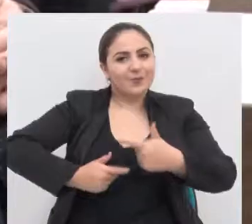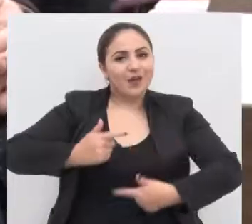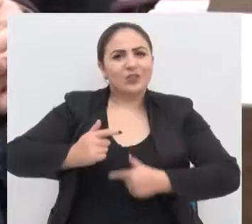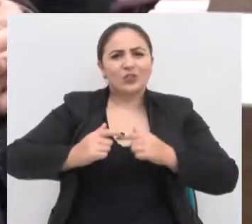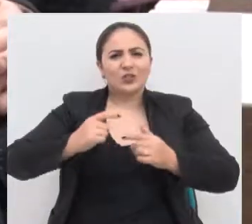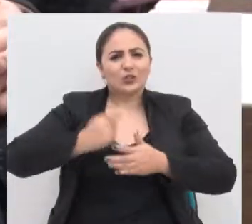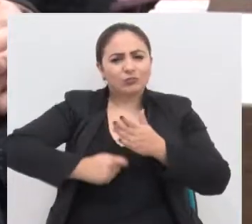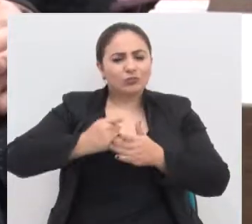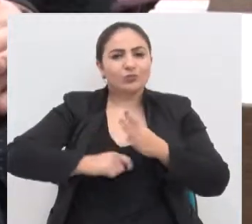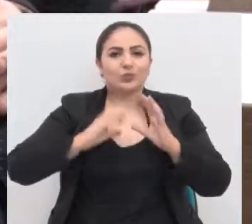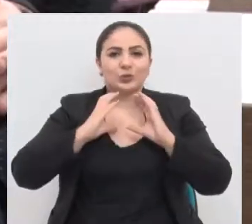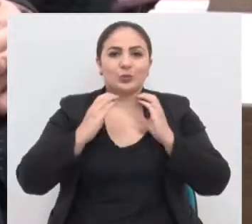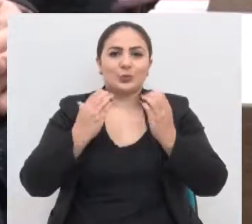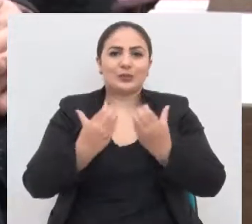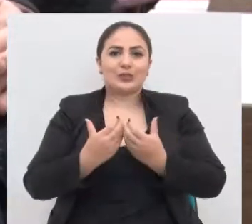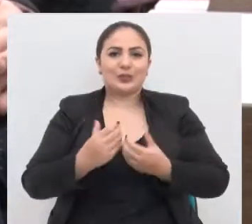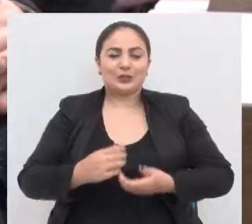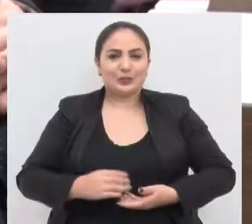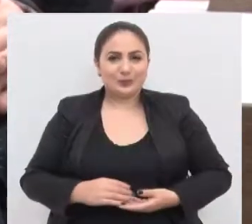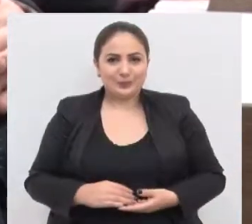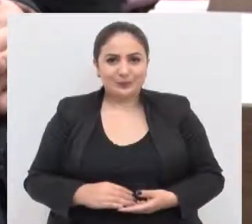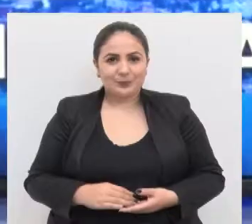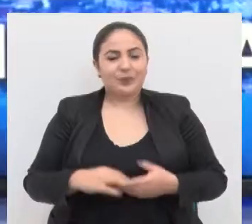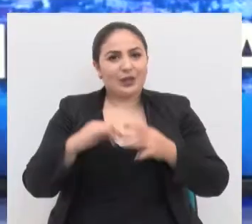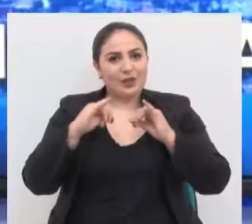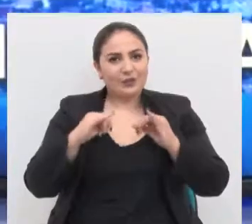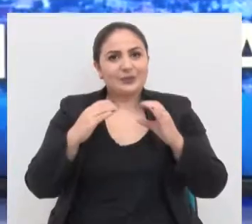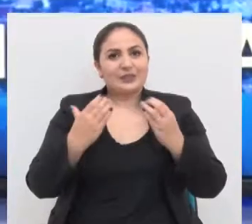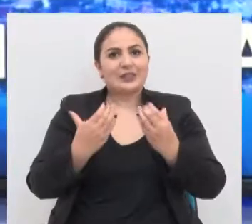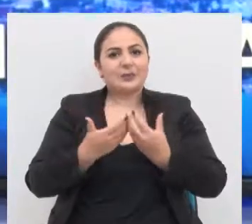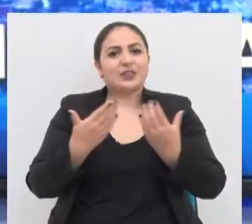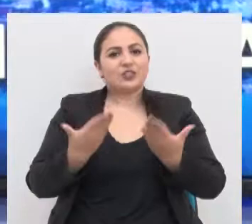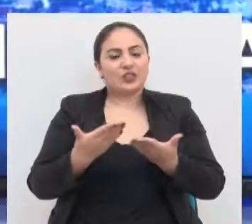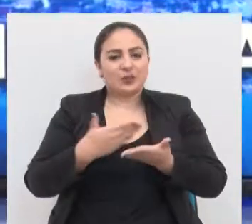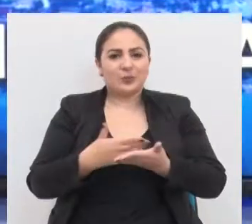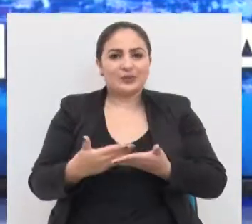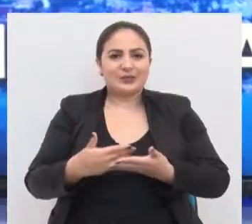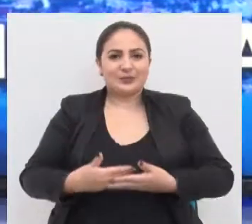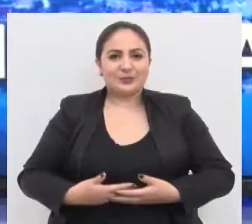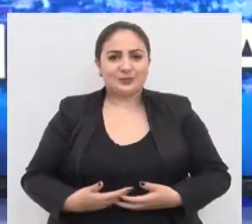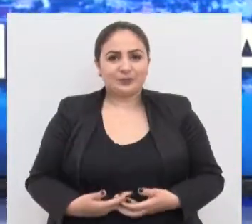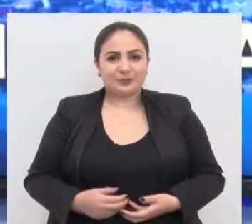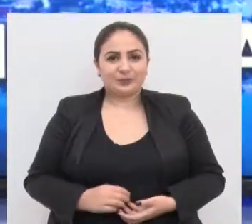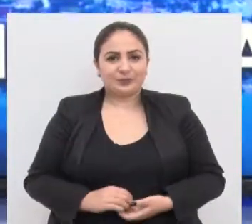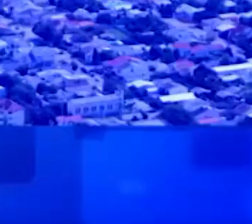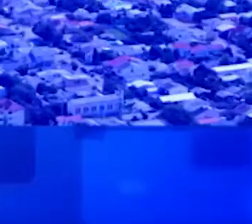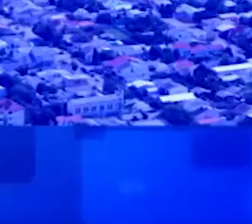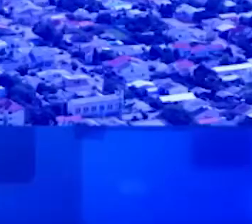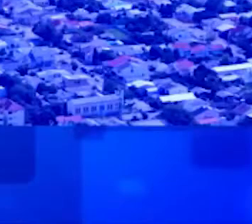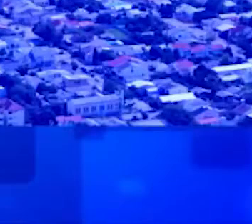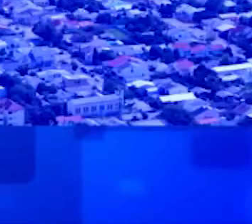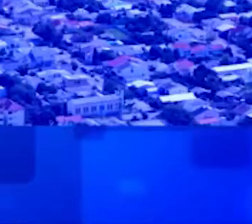trabalho e esforço de toda a comunidade. O Jornal da Câmara já está começando.